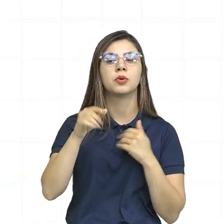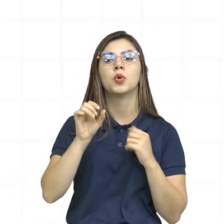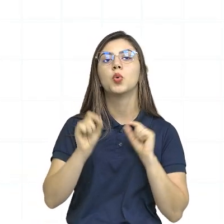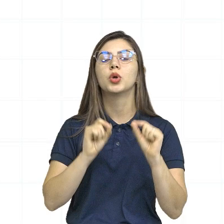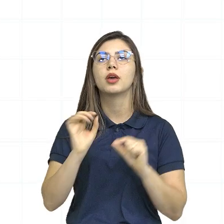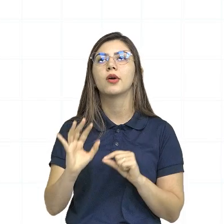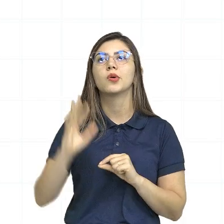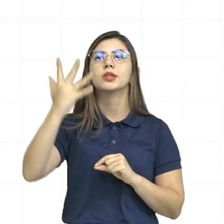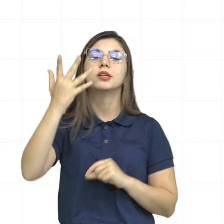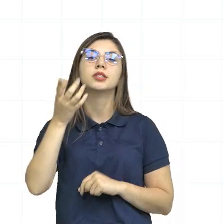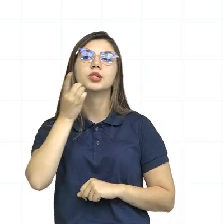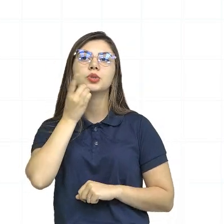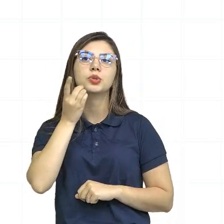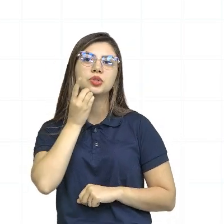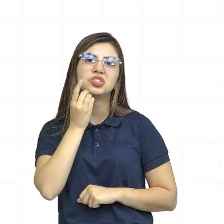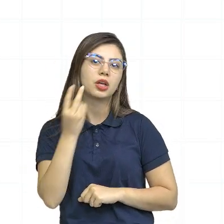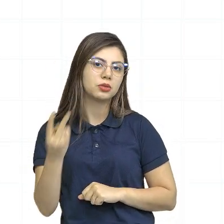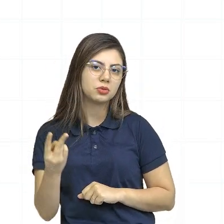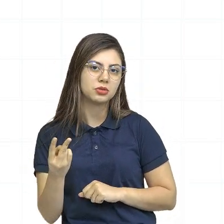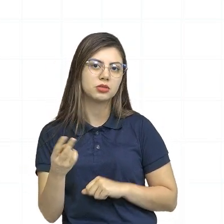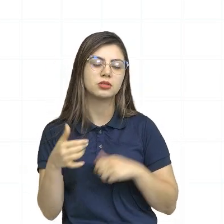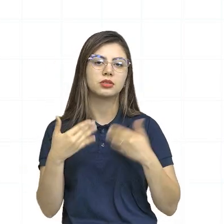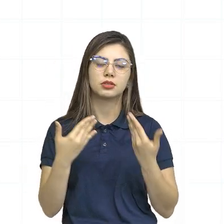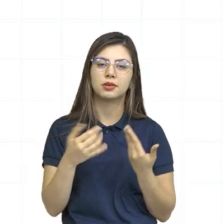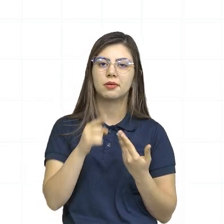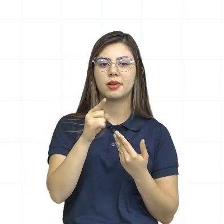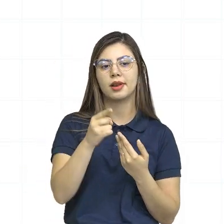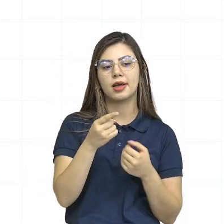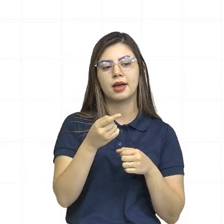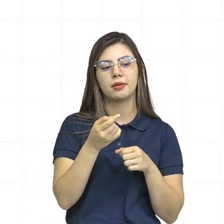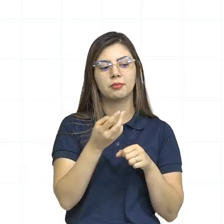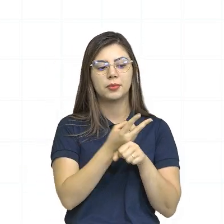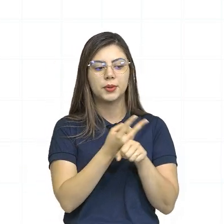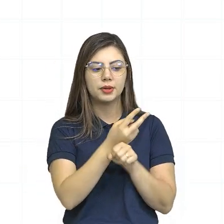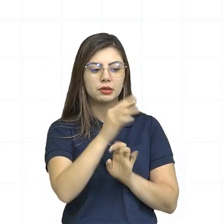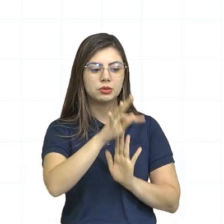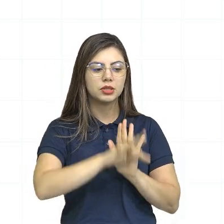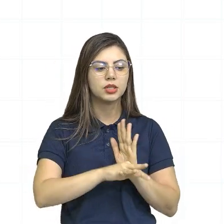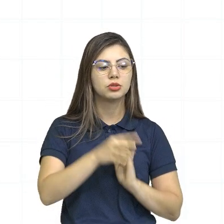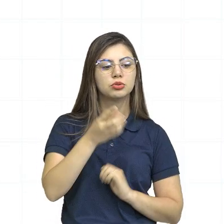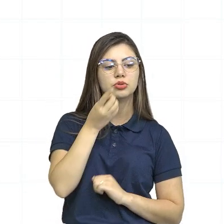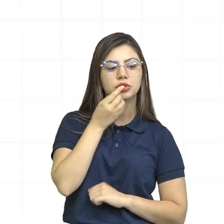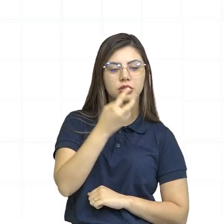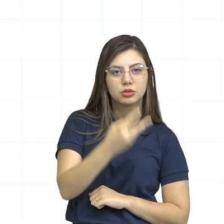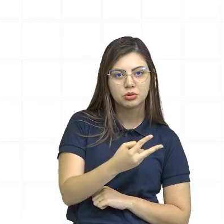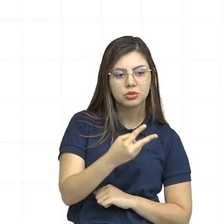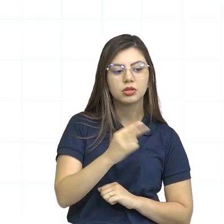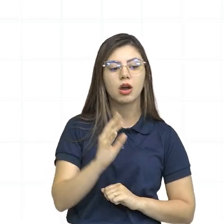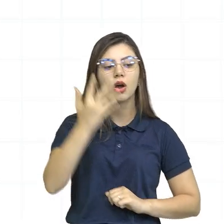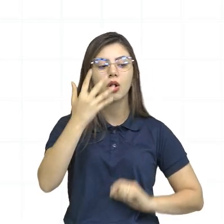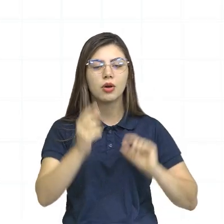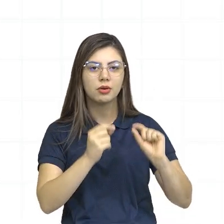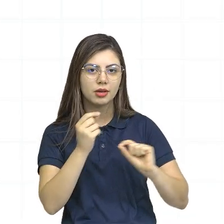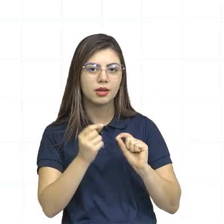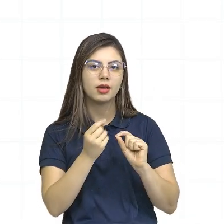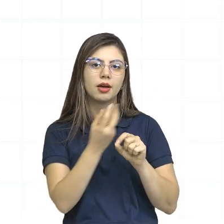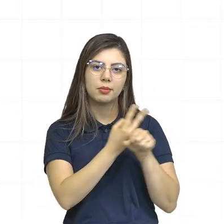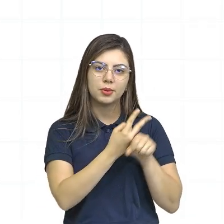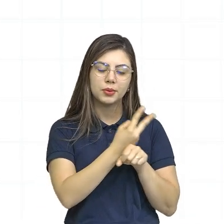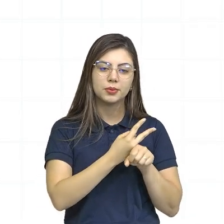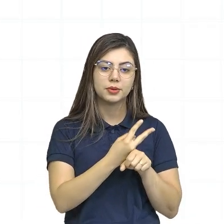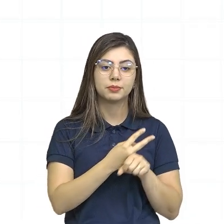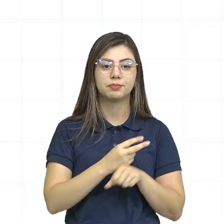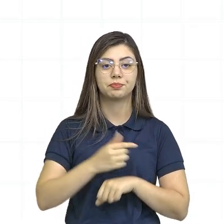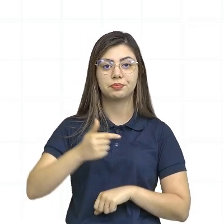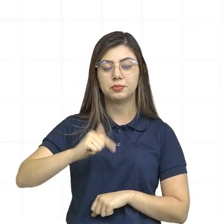tal? Você vai procurar, então, no seu texto algo relacionado a uma data, um numeral, tá certo? Outra coisa importante,